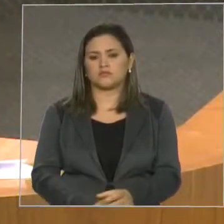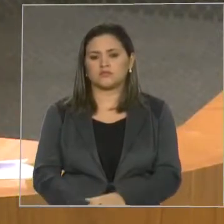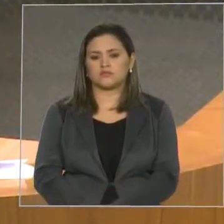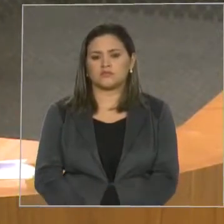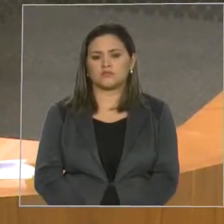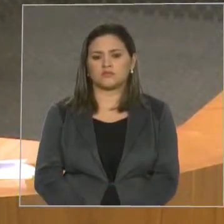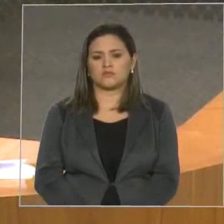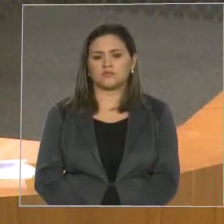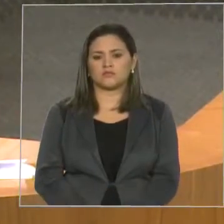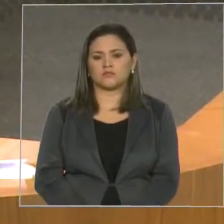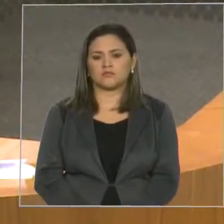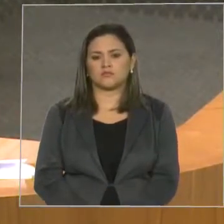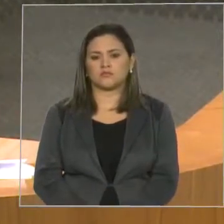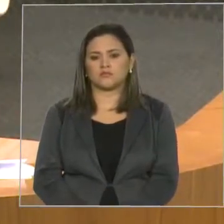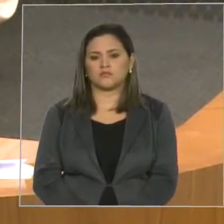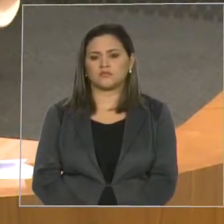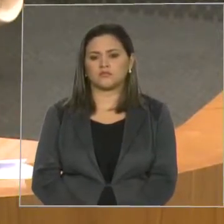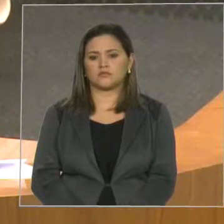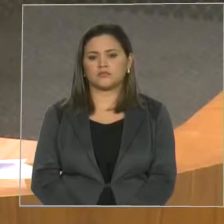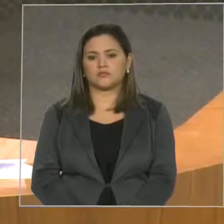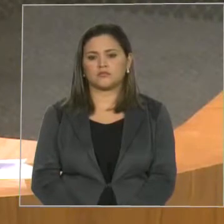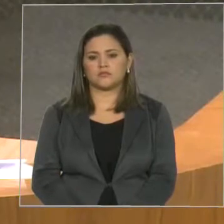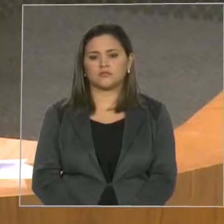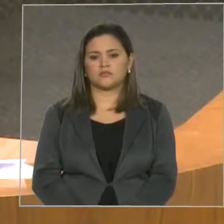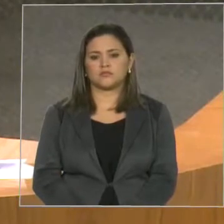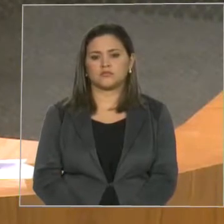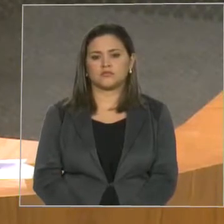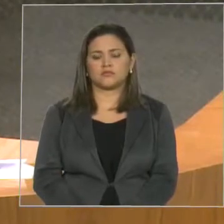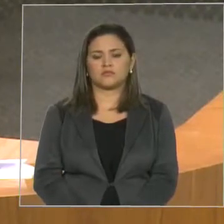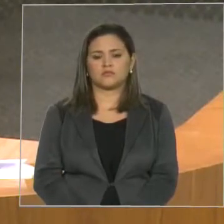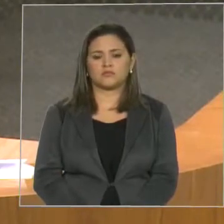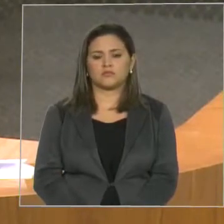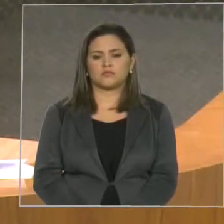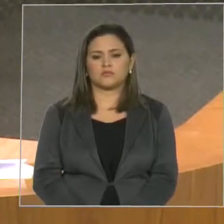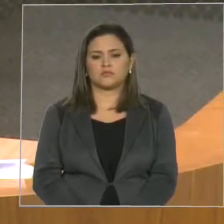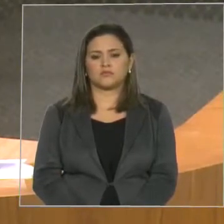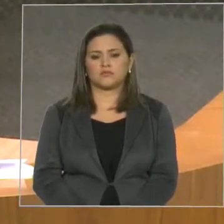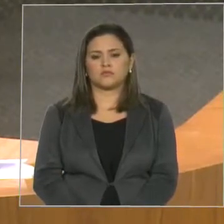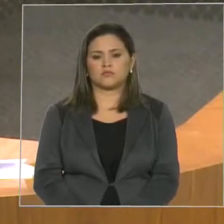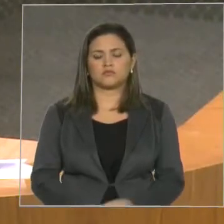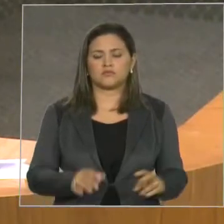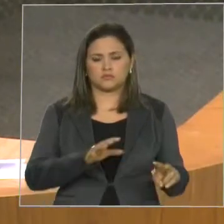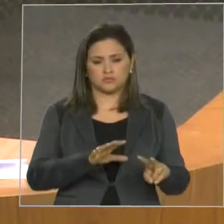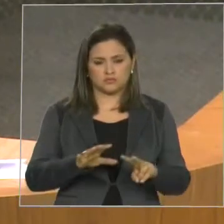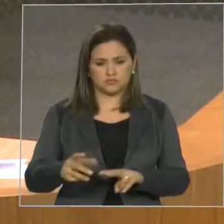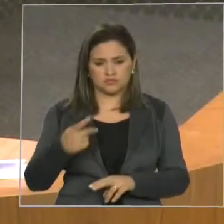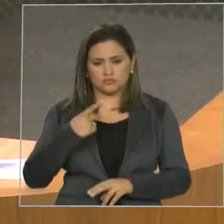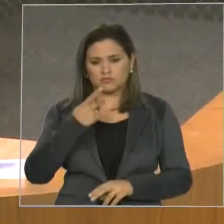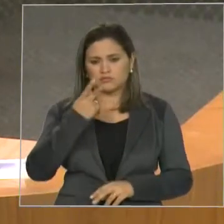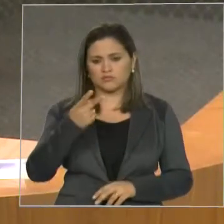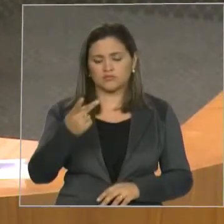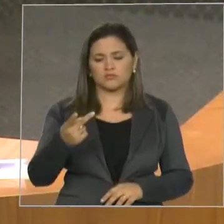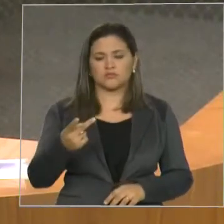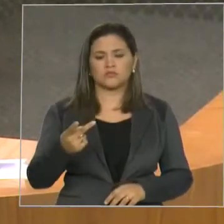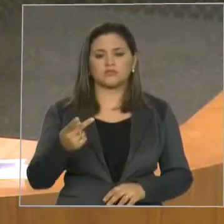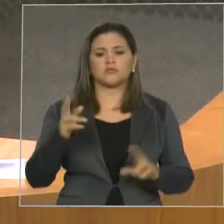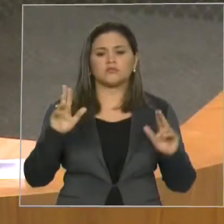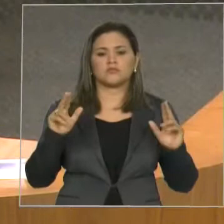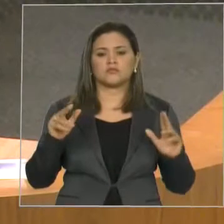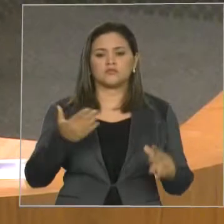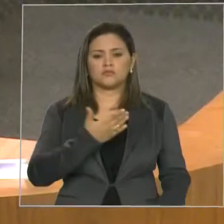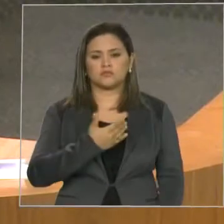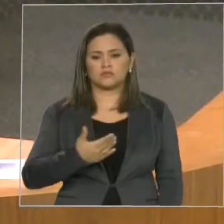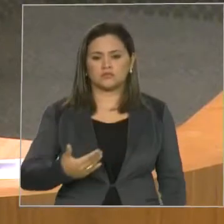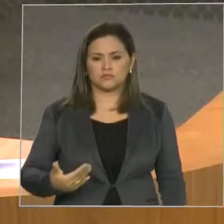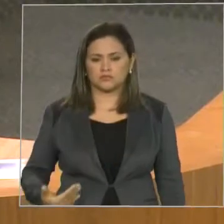Eu, essa semana, irei tratar sobre o governo, deputada Graça, sobre o governador